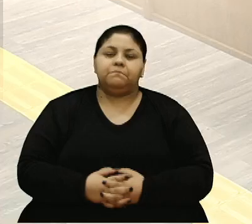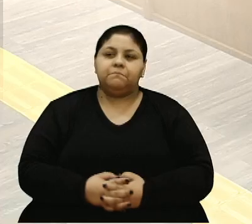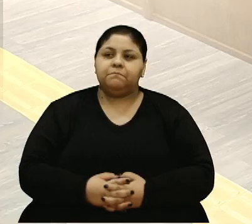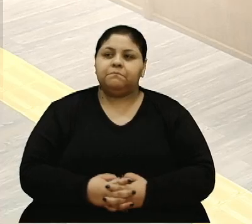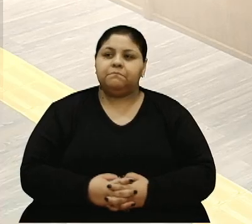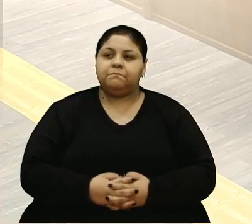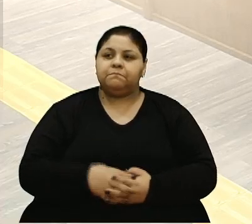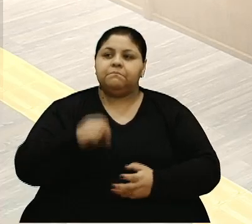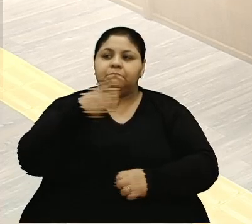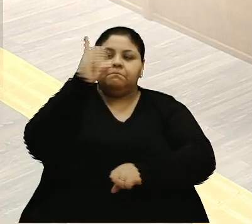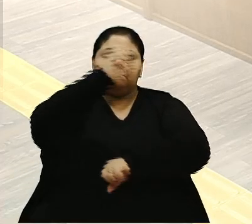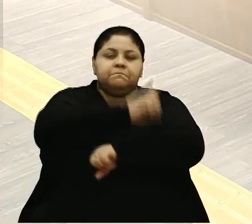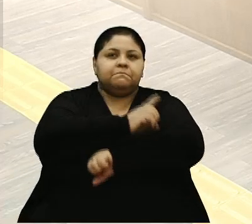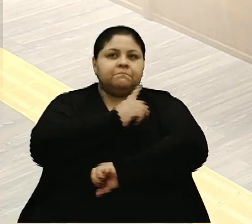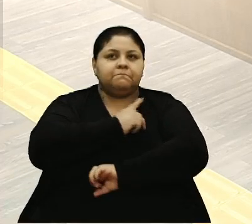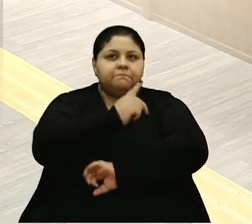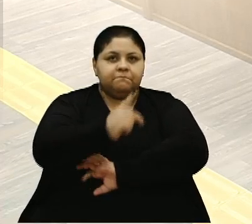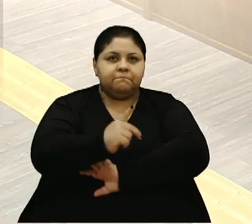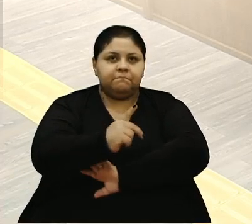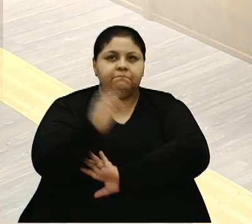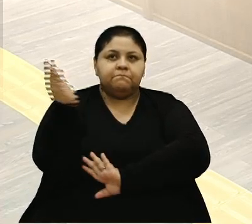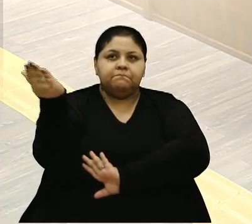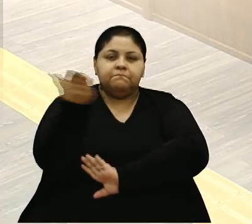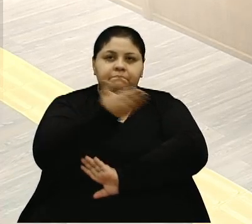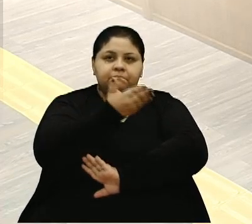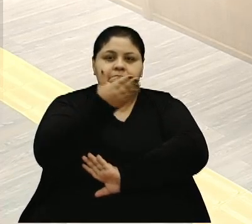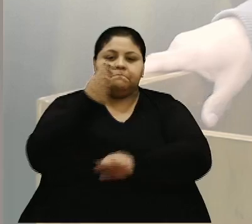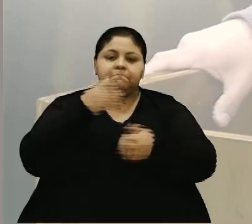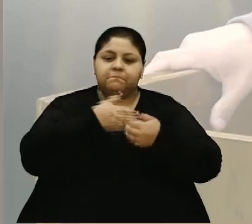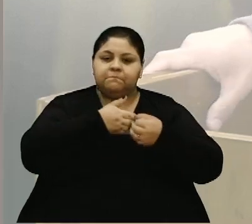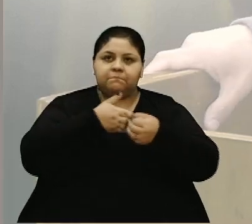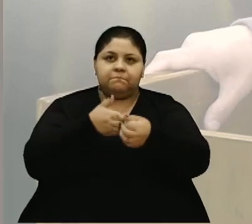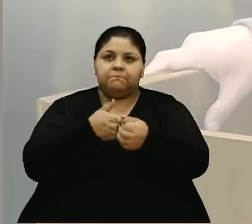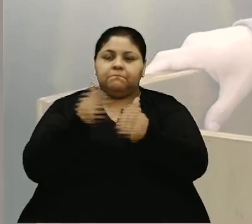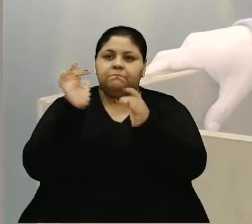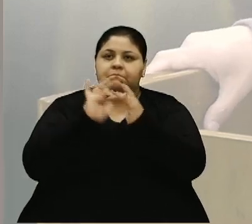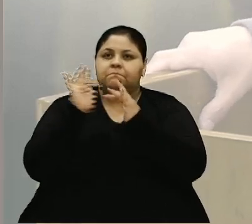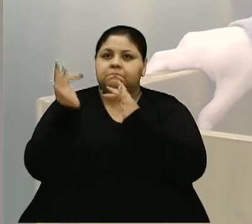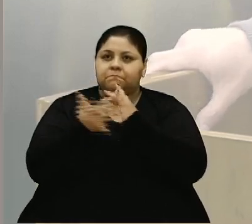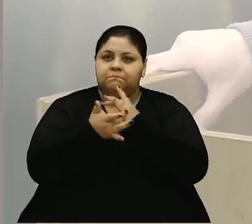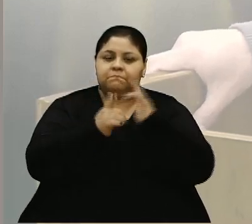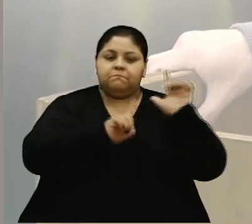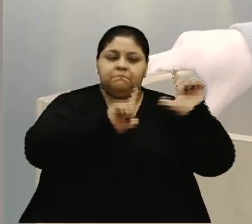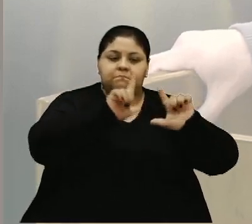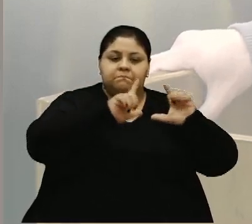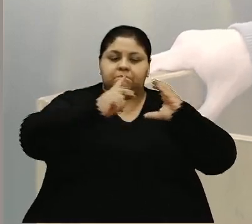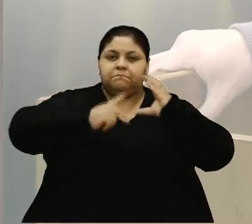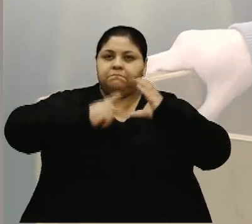Muito bom dia, presidente, a você que nos acompanha pelas mídias sociais, TV Câmara.